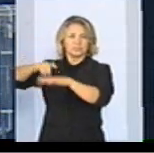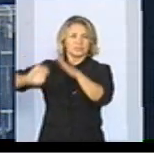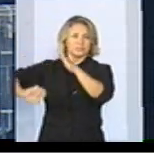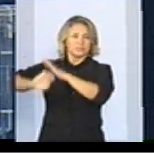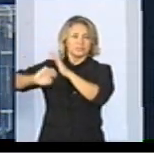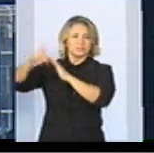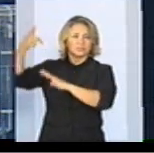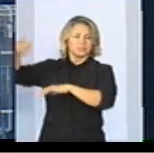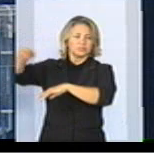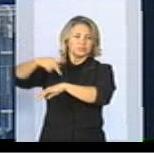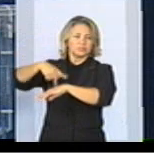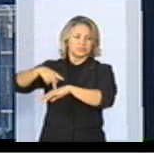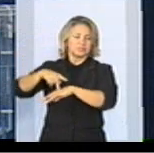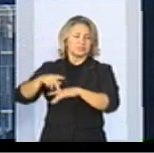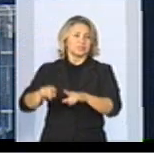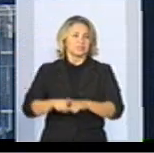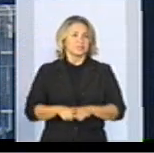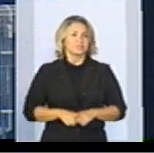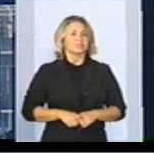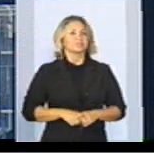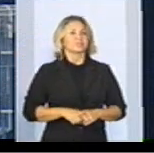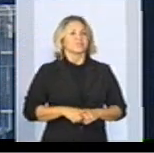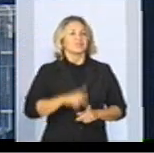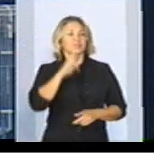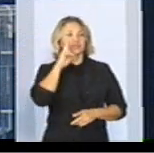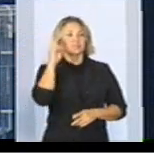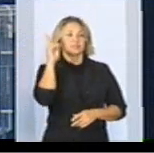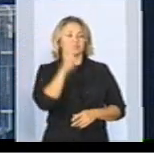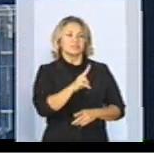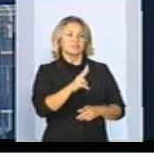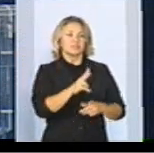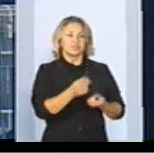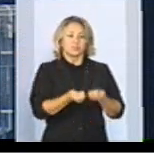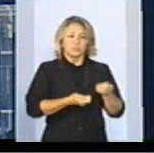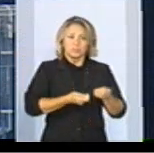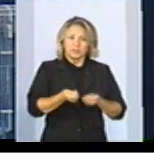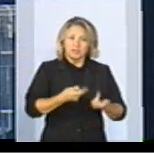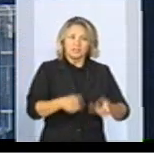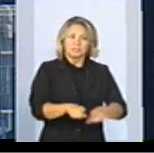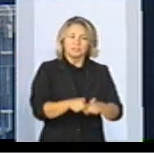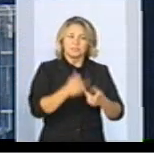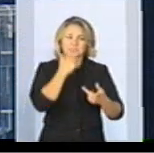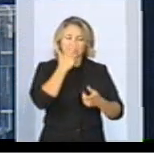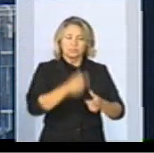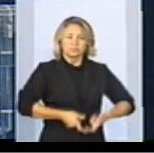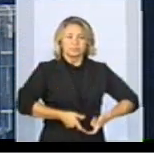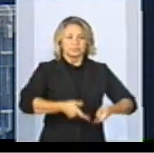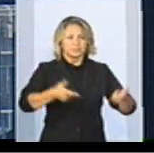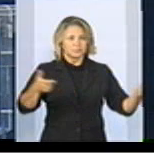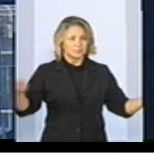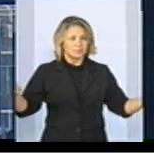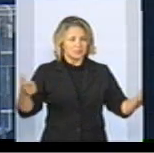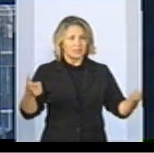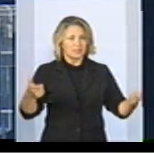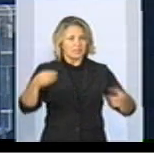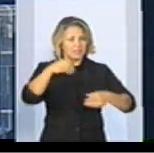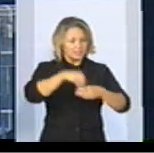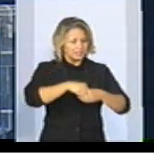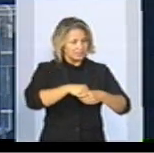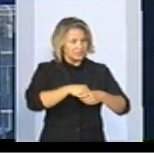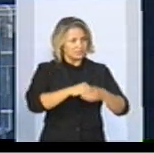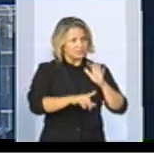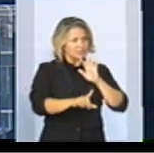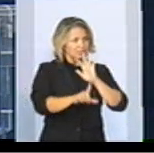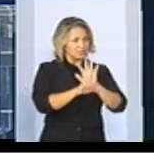Verticalizando o mercado aumenta também a concentração. Então, a base do tratamento da lei, da